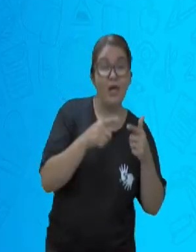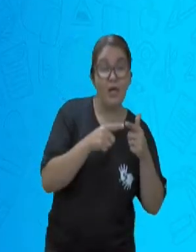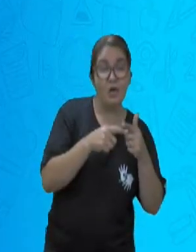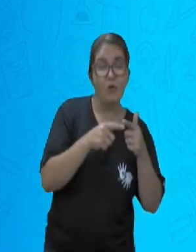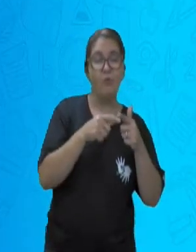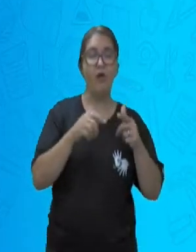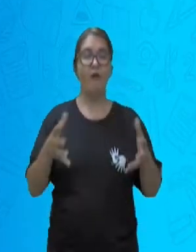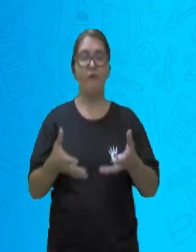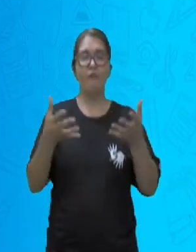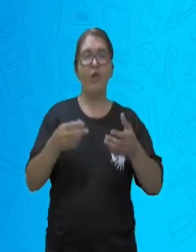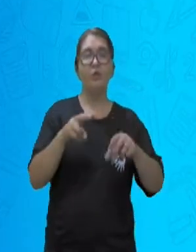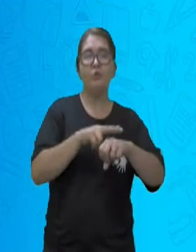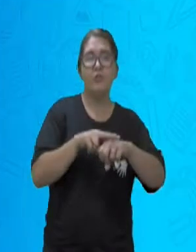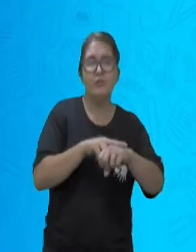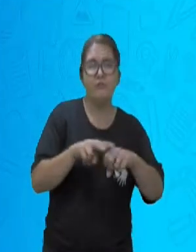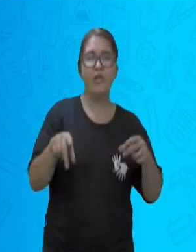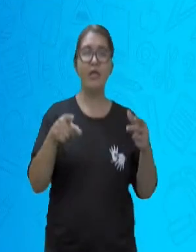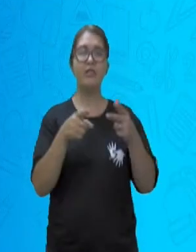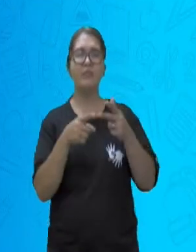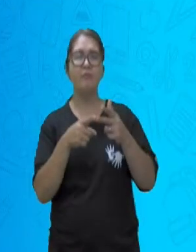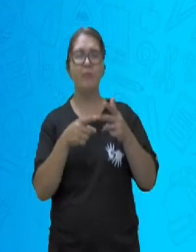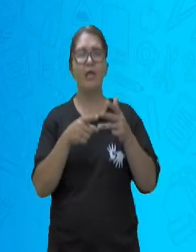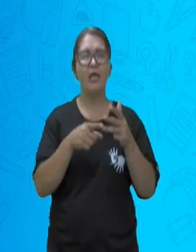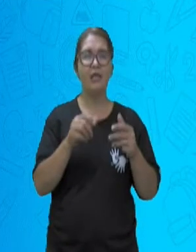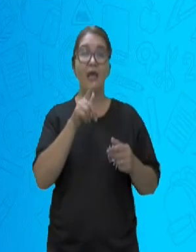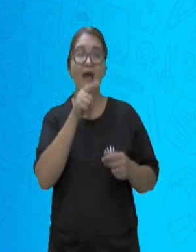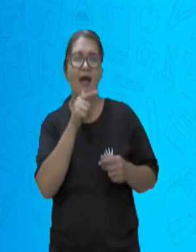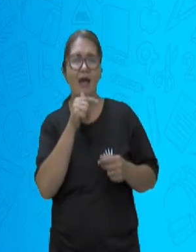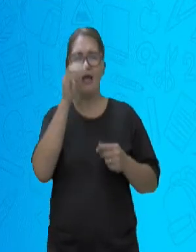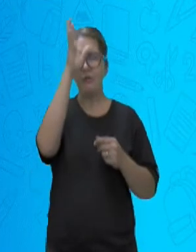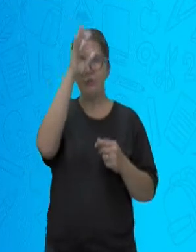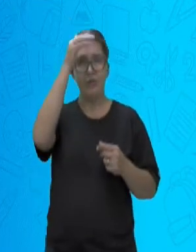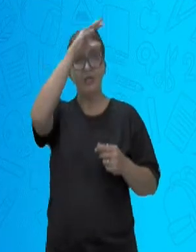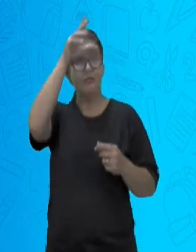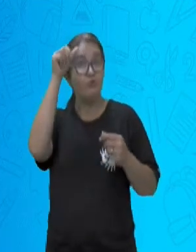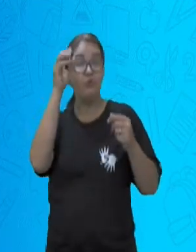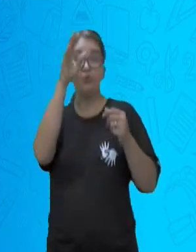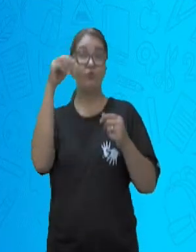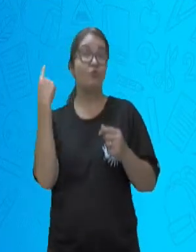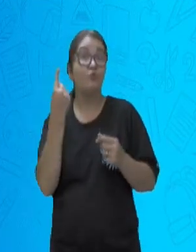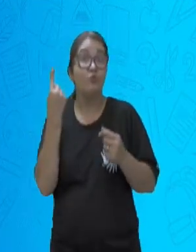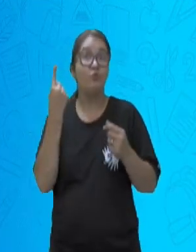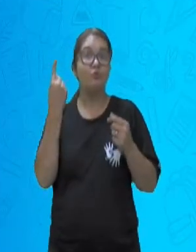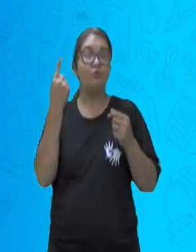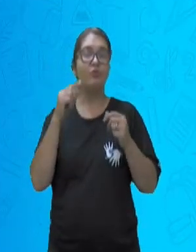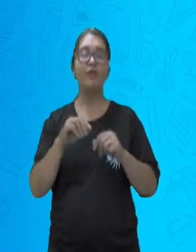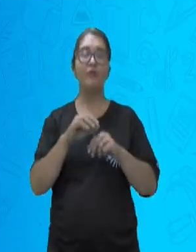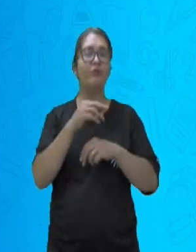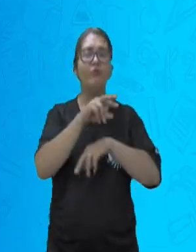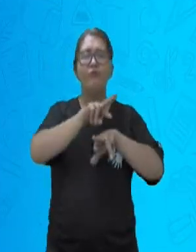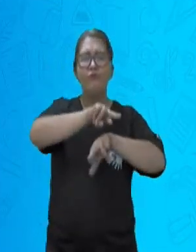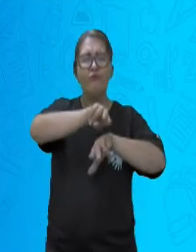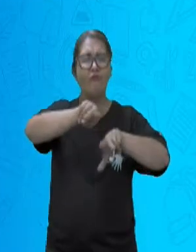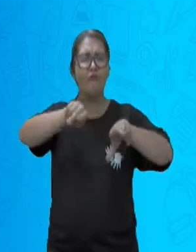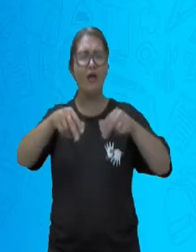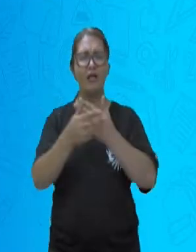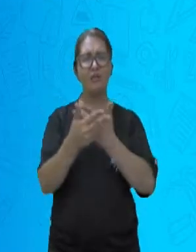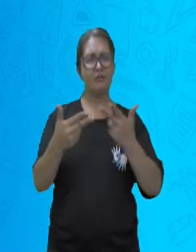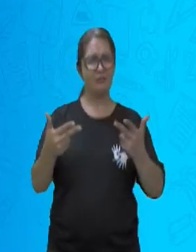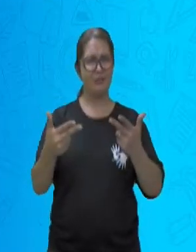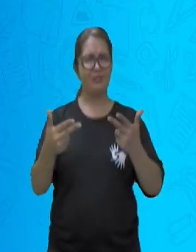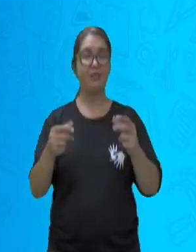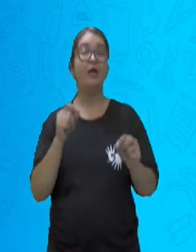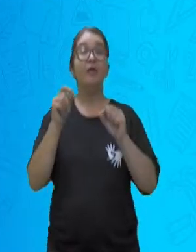alimentos. É através dos alimentos que ocorre o crescimento, o